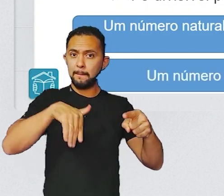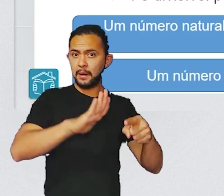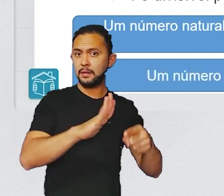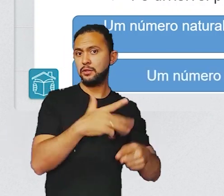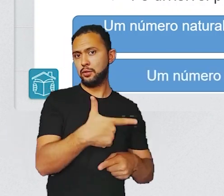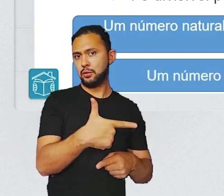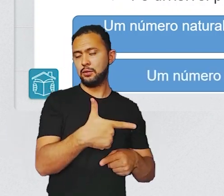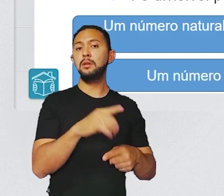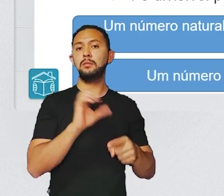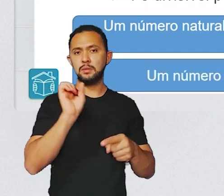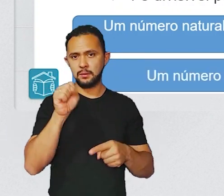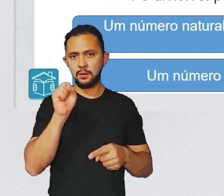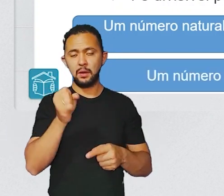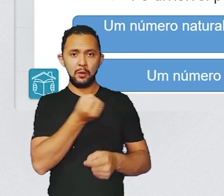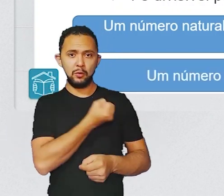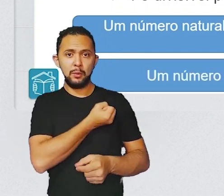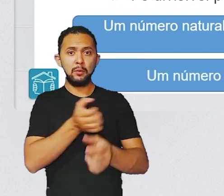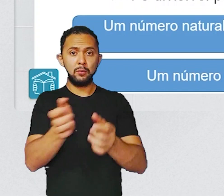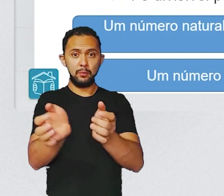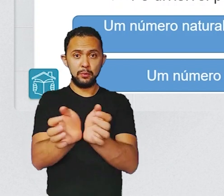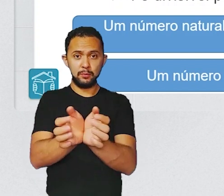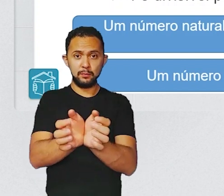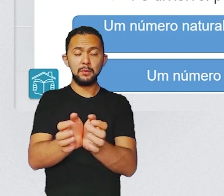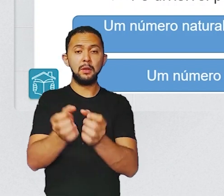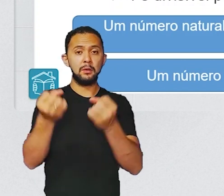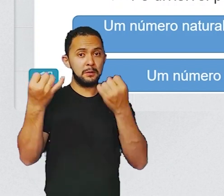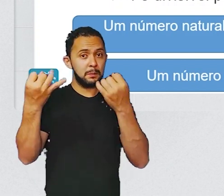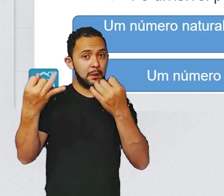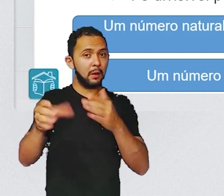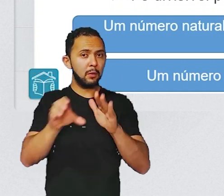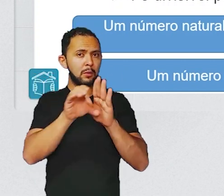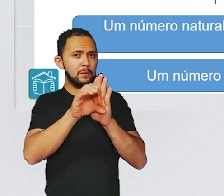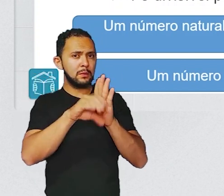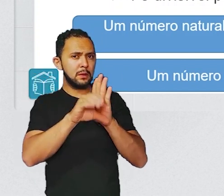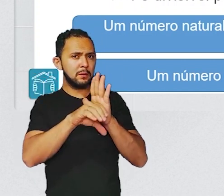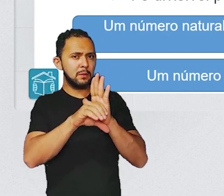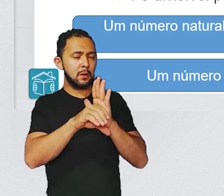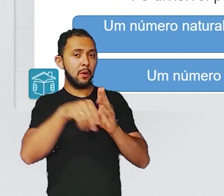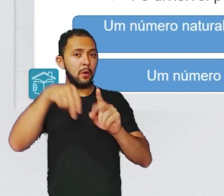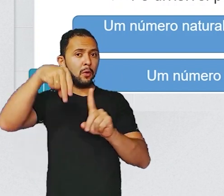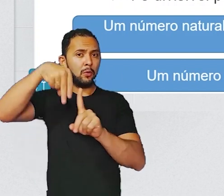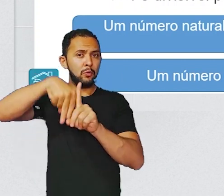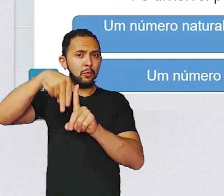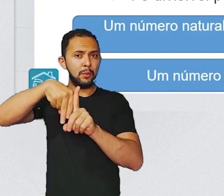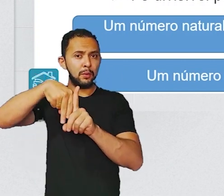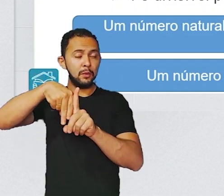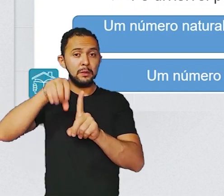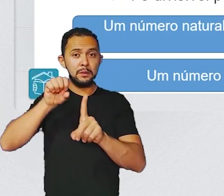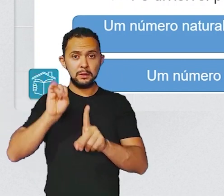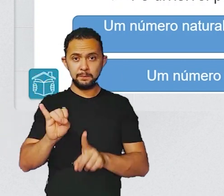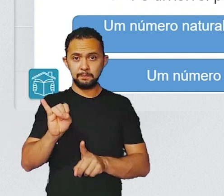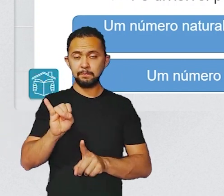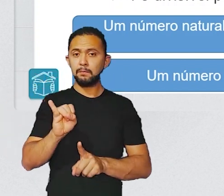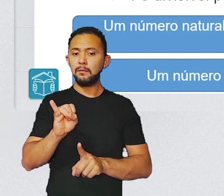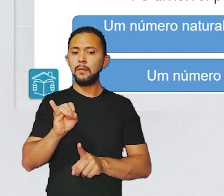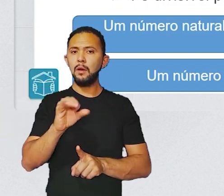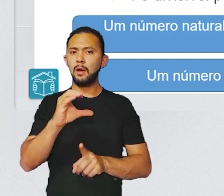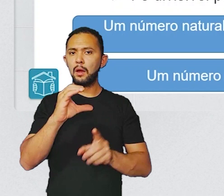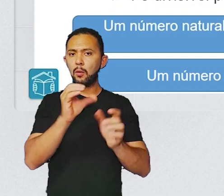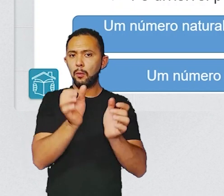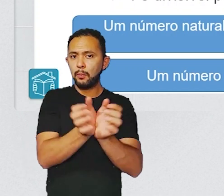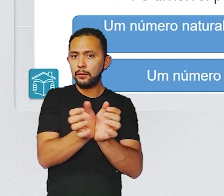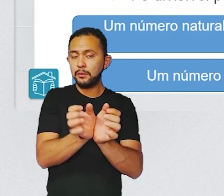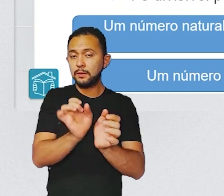número composto. Então, coloquei a definição para vocês que um número natural ele é composto se tem mais de 2